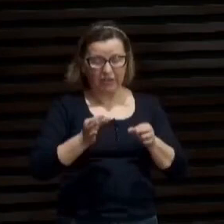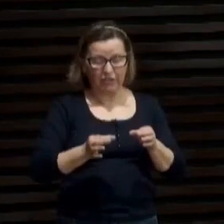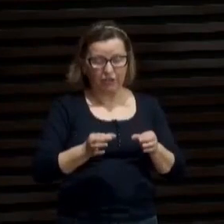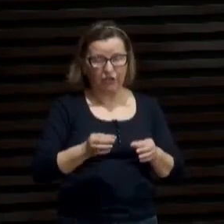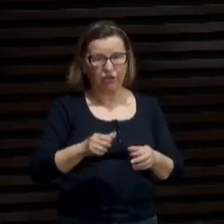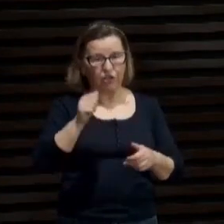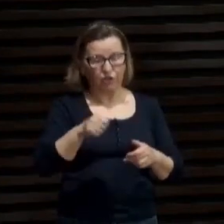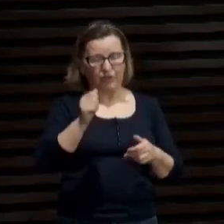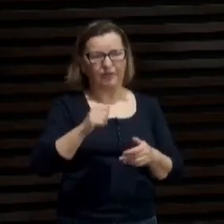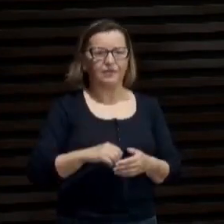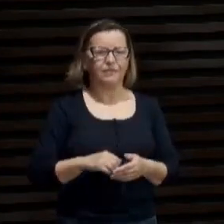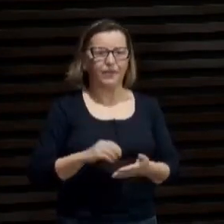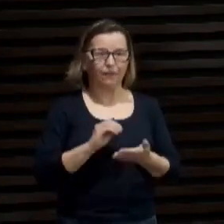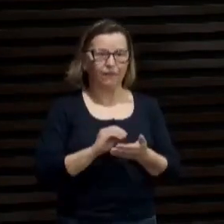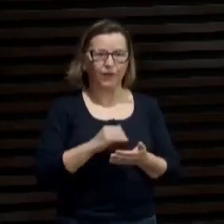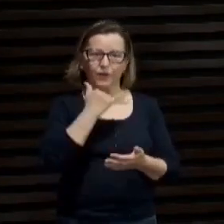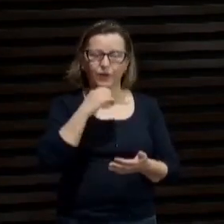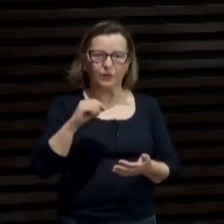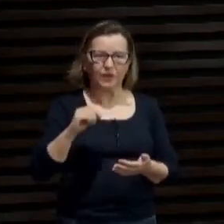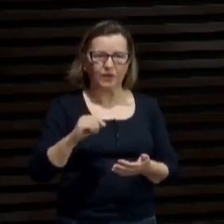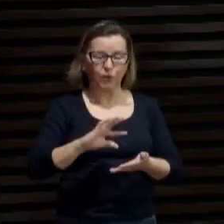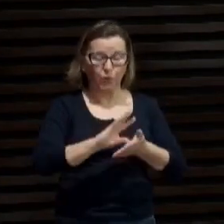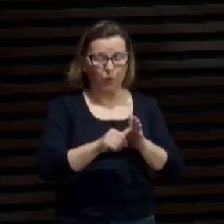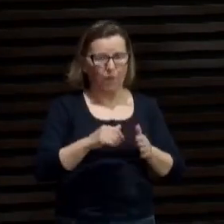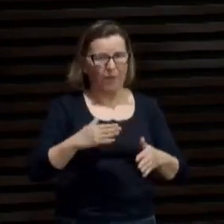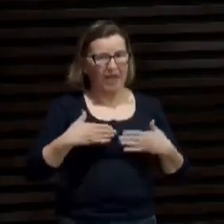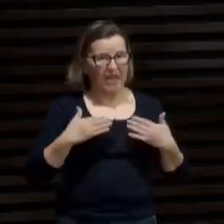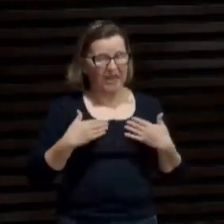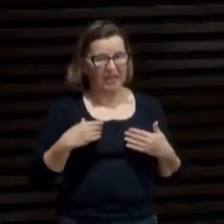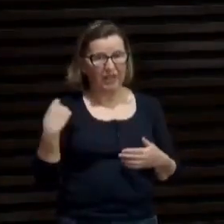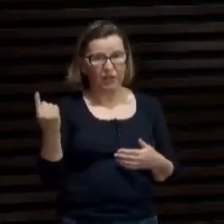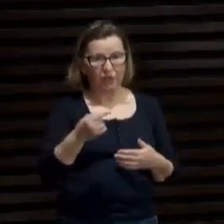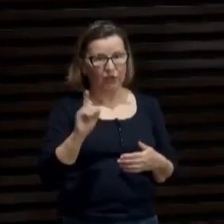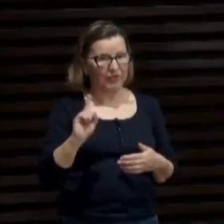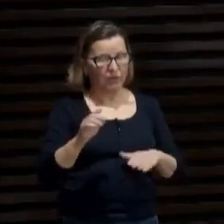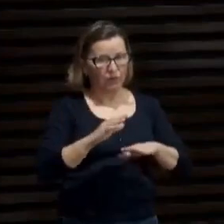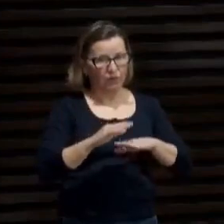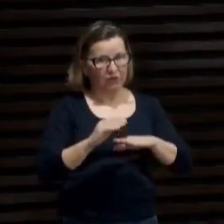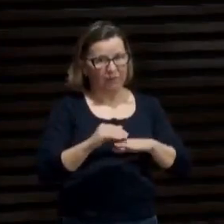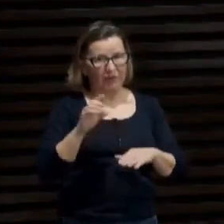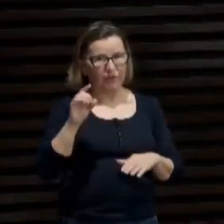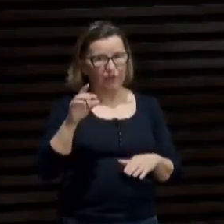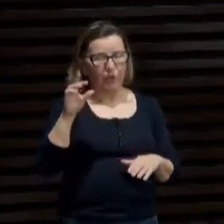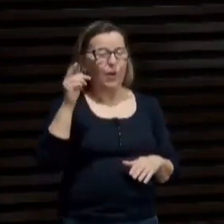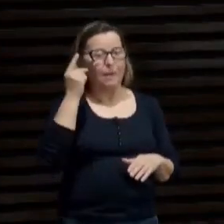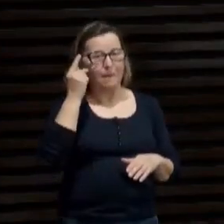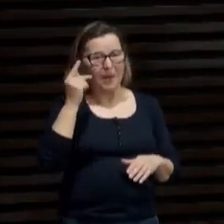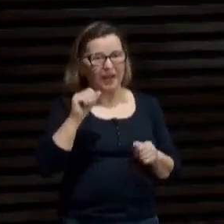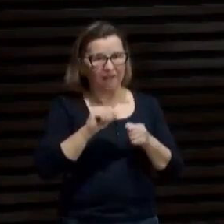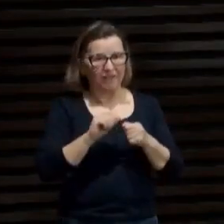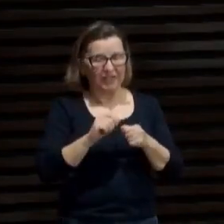A falta de perdão rouba totalmente a alegria. Amados, nós somos chamados não apenas, pelo Evangelho, não apenas para agir corretamente,